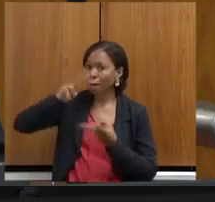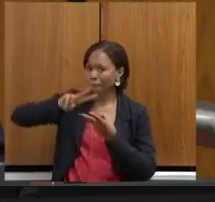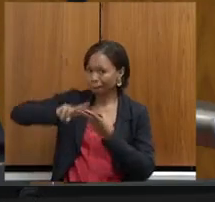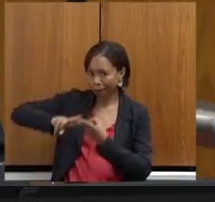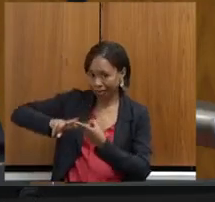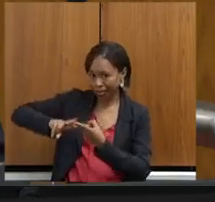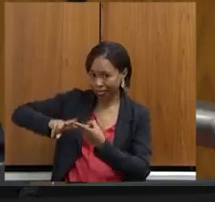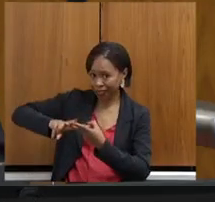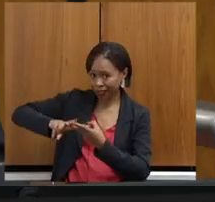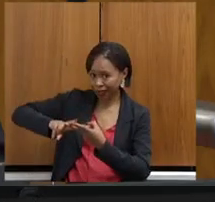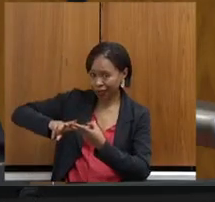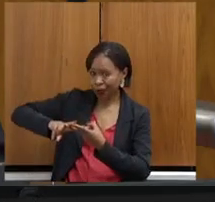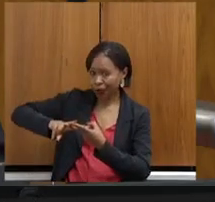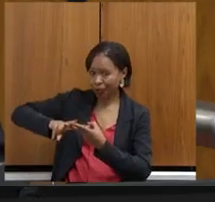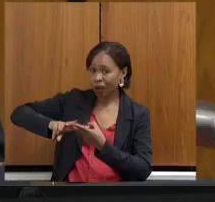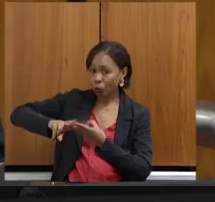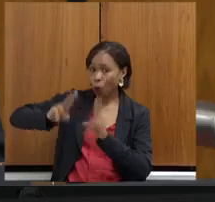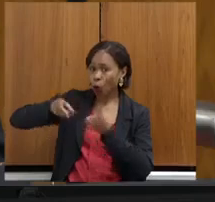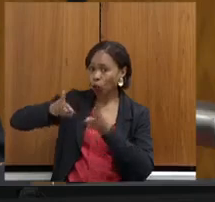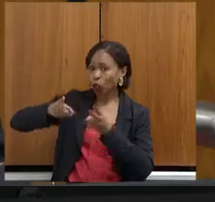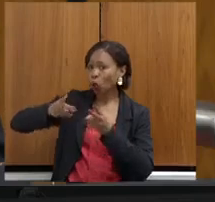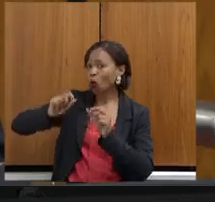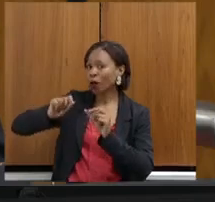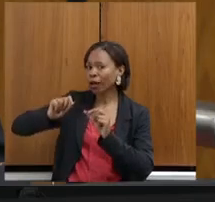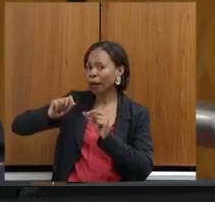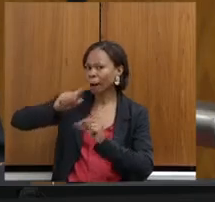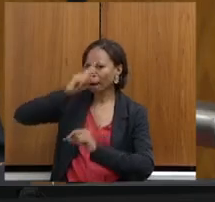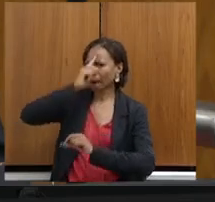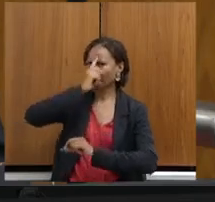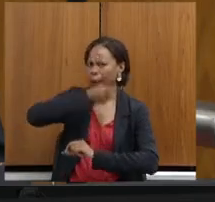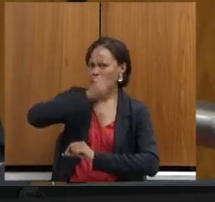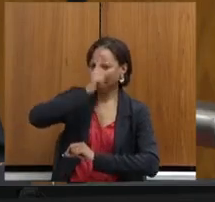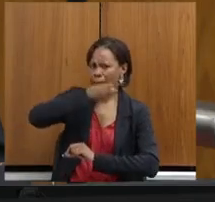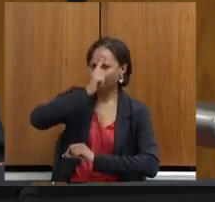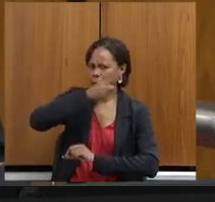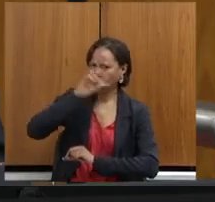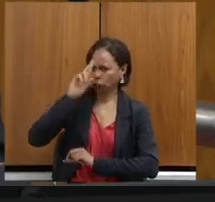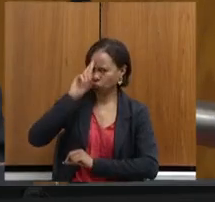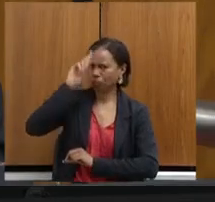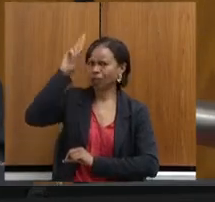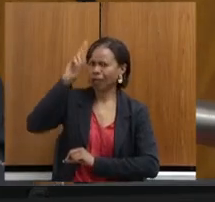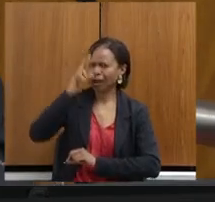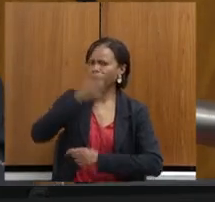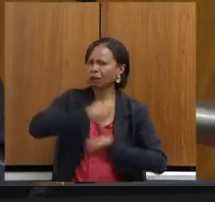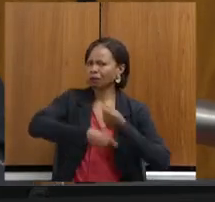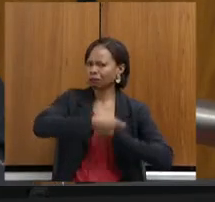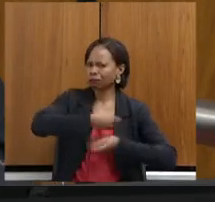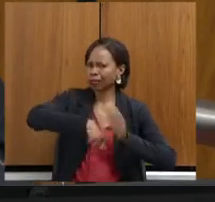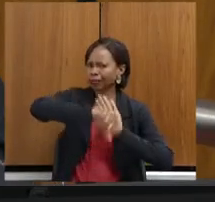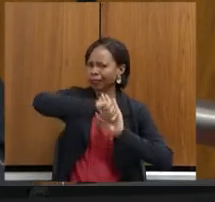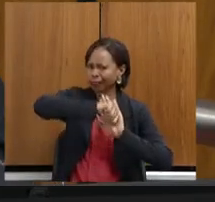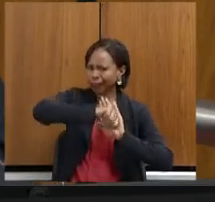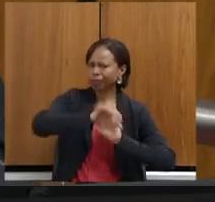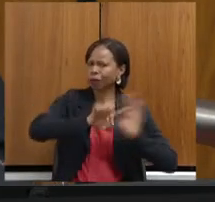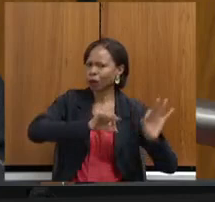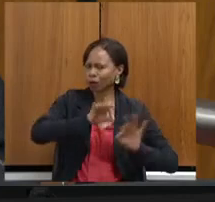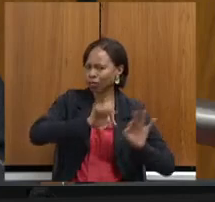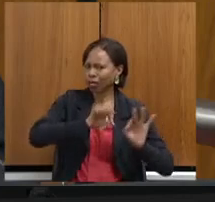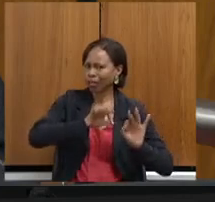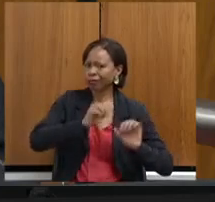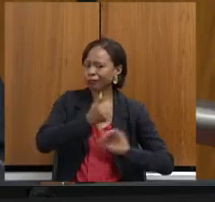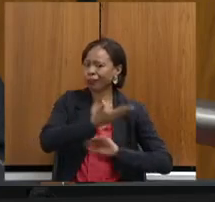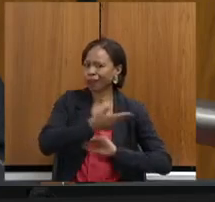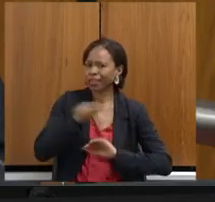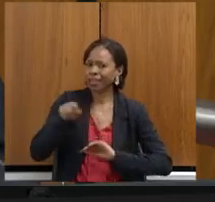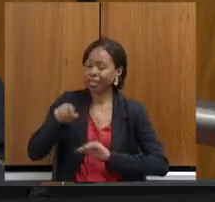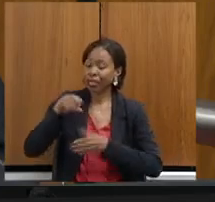o crime organizado de dentro das cadeias alguns presos que não são figuras tão importante do Crime Organizado dentro